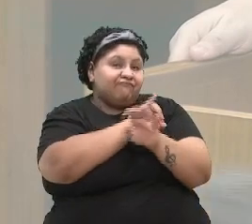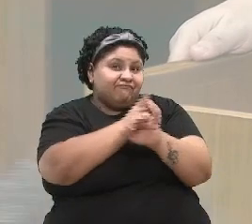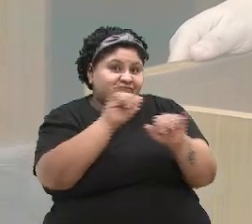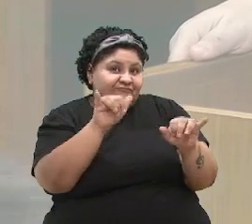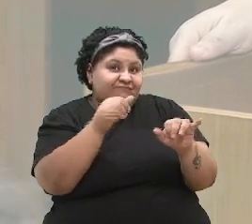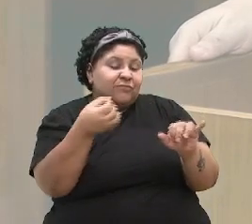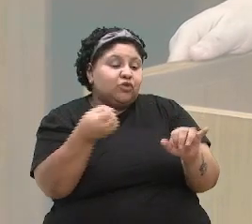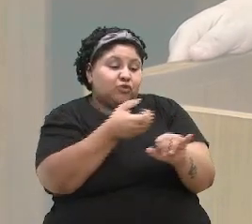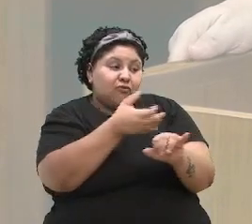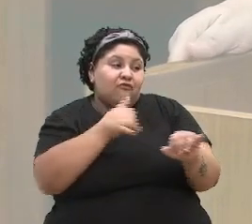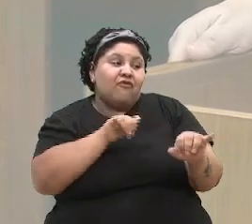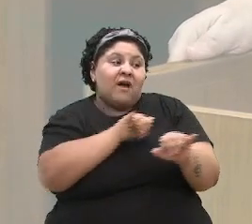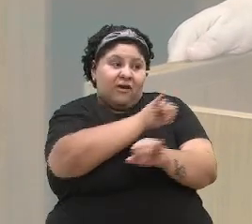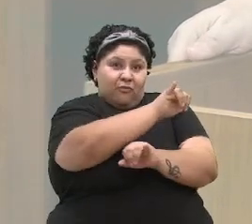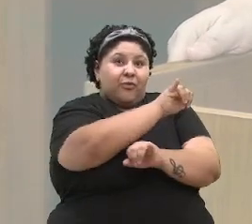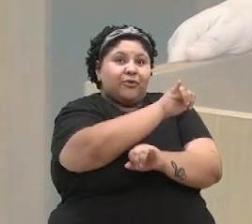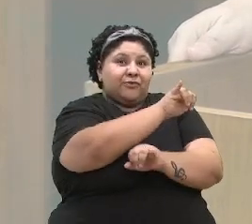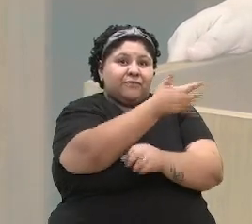novo aeroporto,